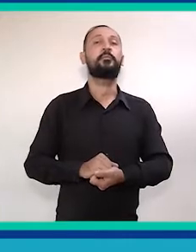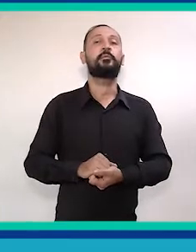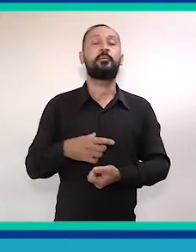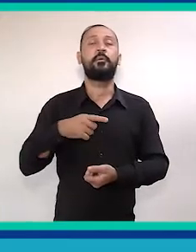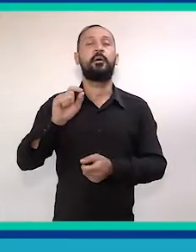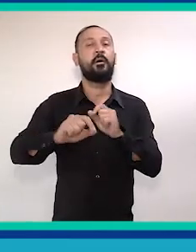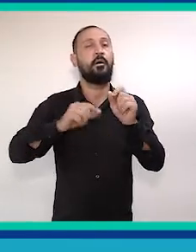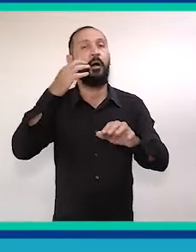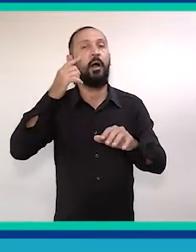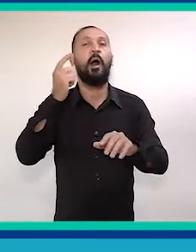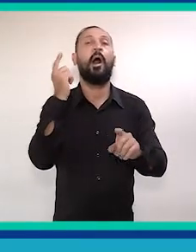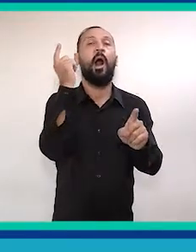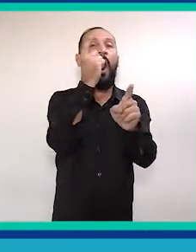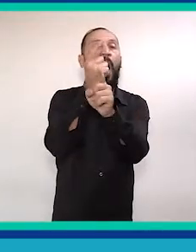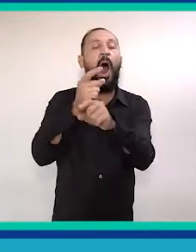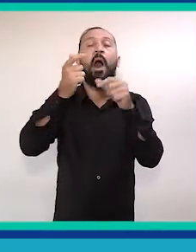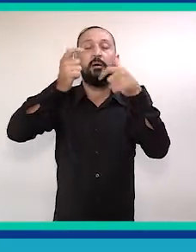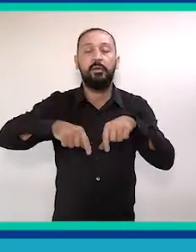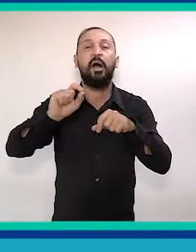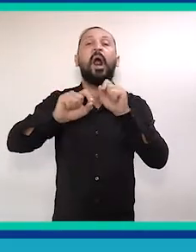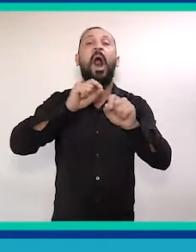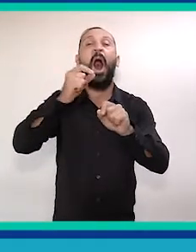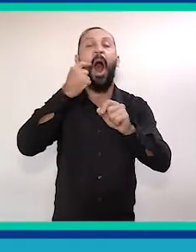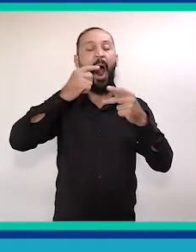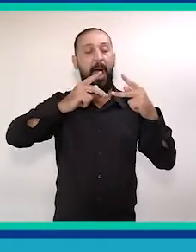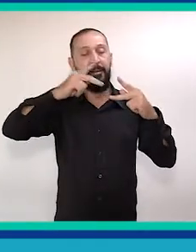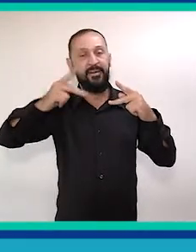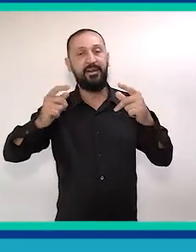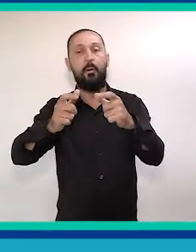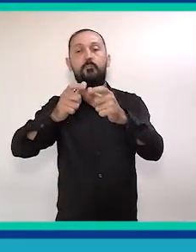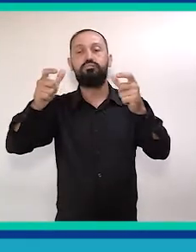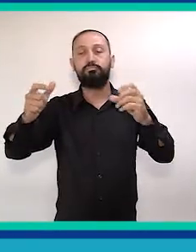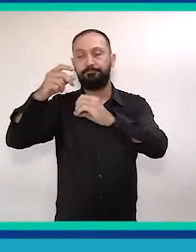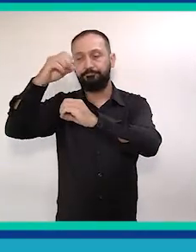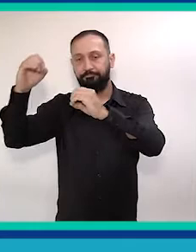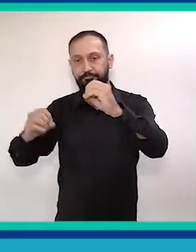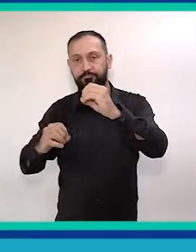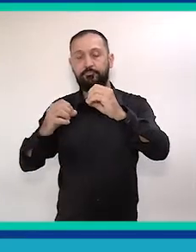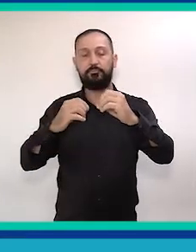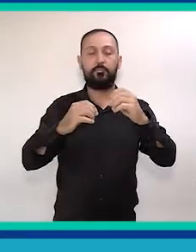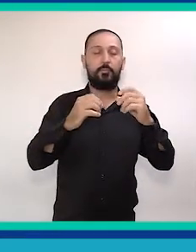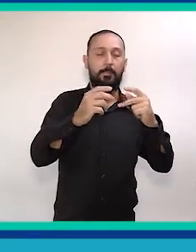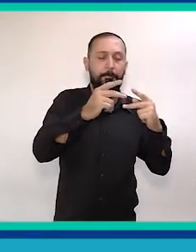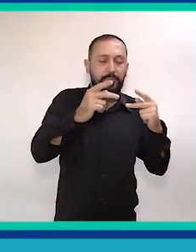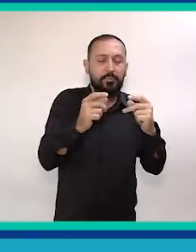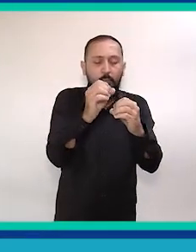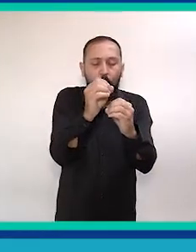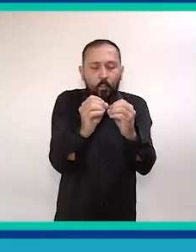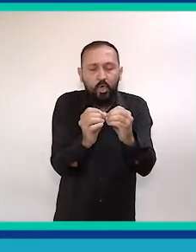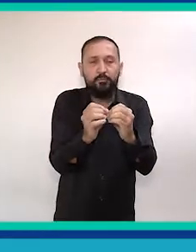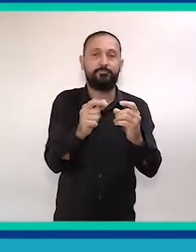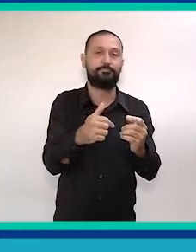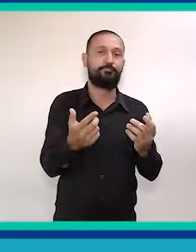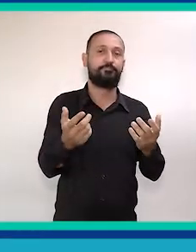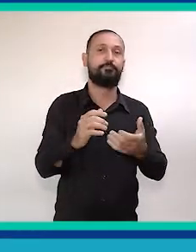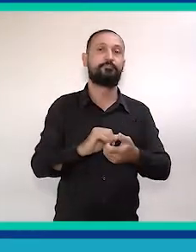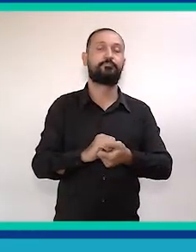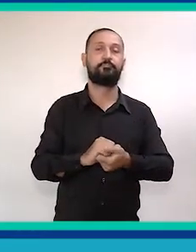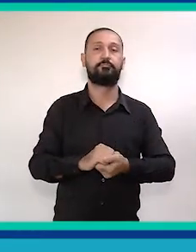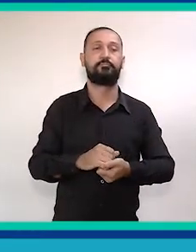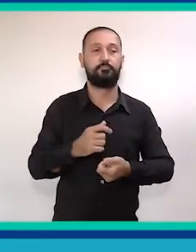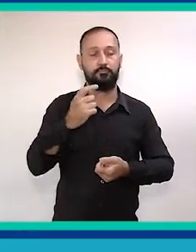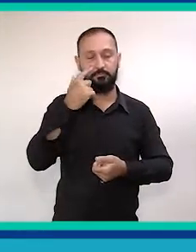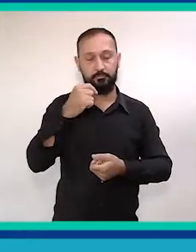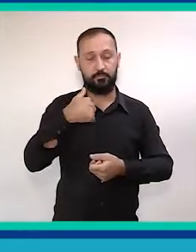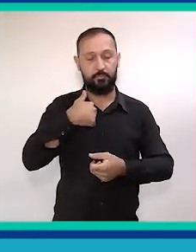em cada um desses tubinhos, eu vou ter que identificar onde que estão as proteínas grandes e onde que estão as proteínas pequenas.